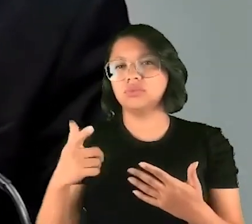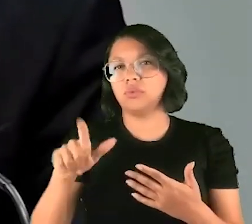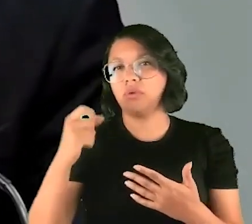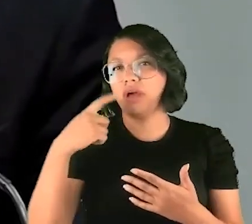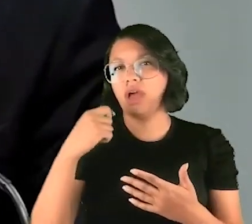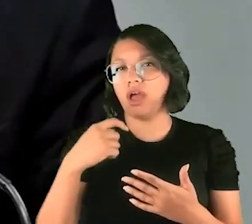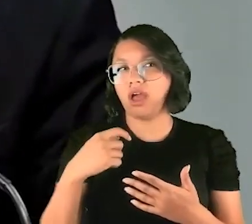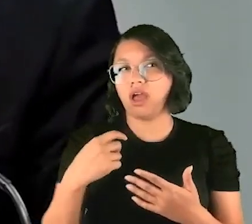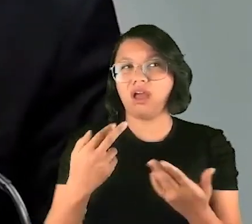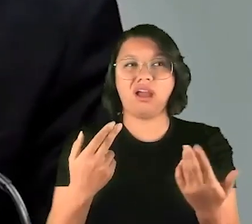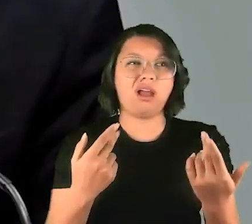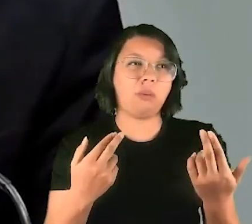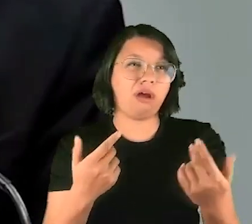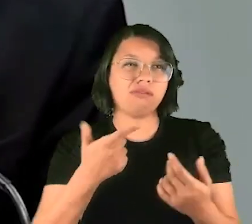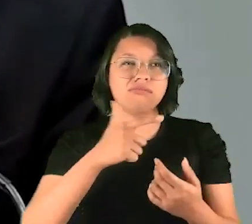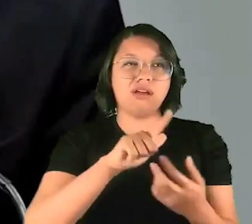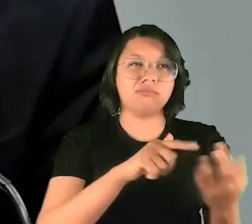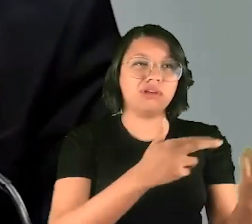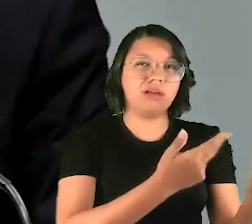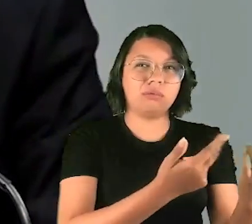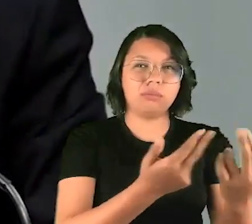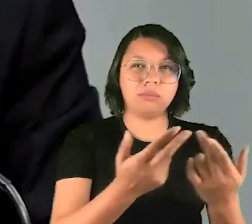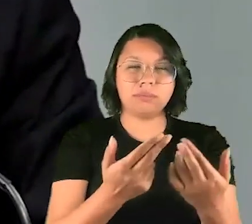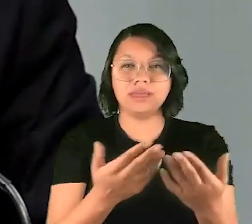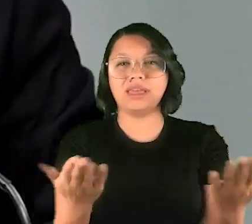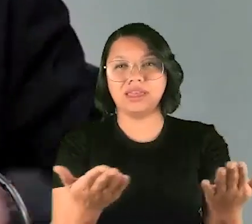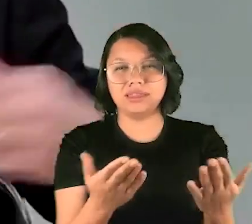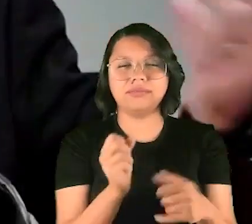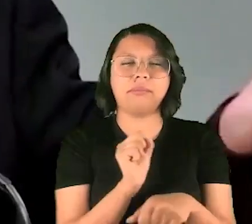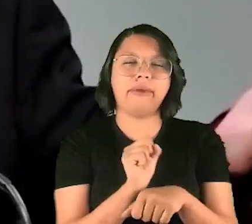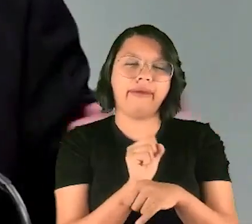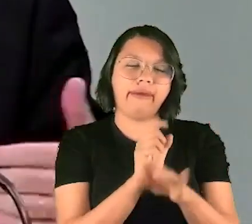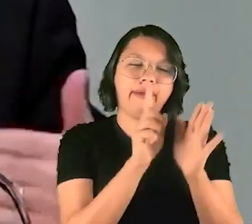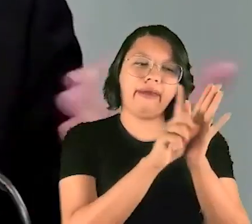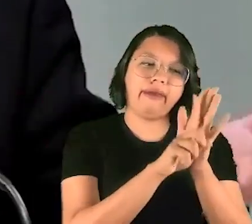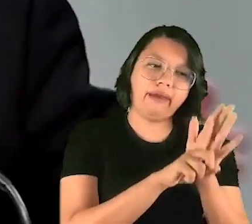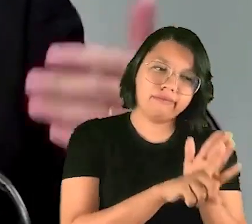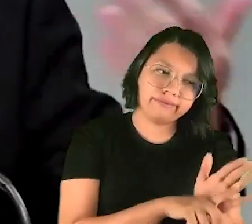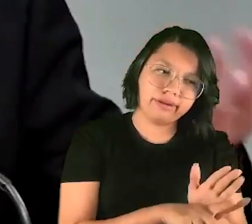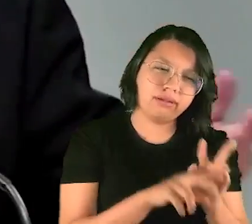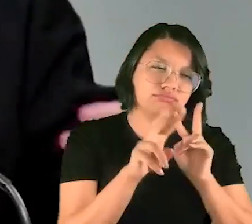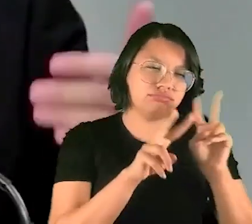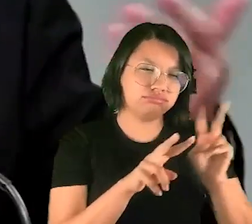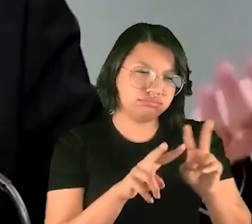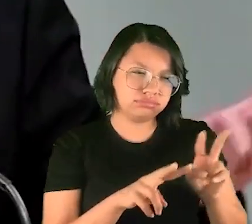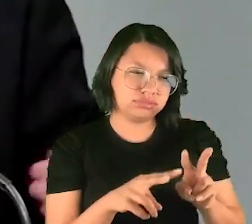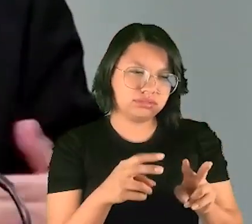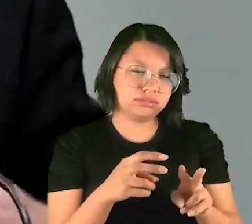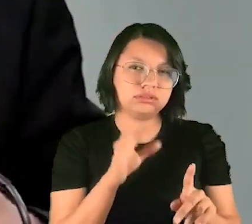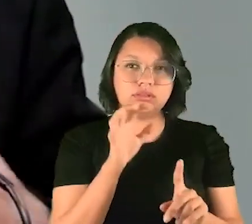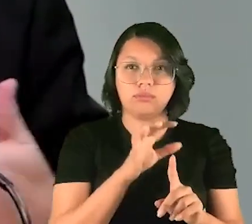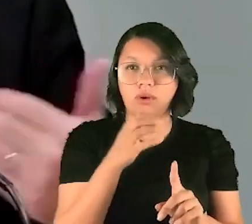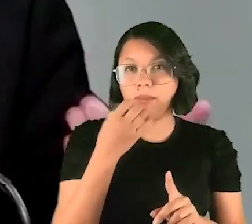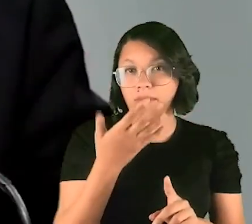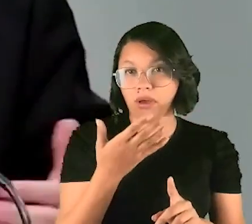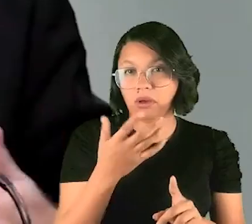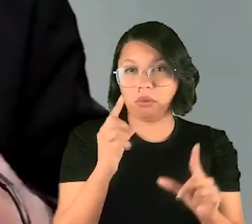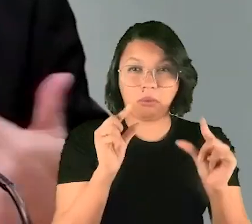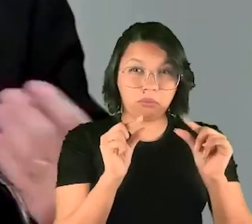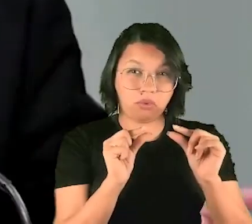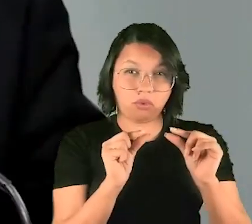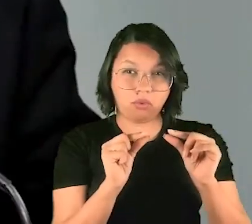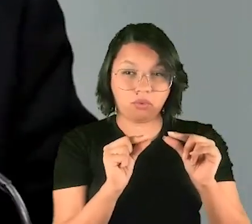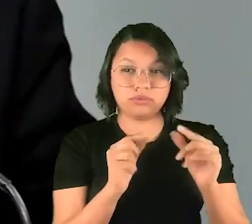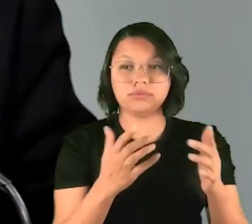pegar alguma coisa assim, mas esse outro anticorpo monoclonal, ele é mais um na mesma classe, esse aí você pode esperar, pode avaliar, porque tem alternativas,